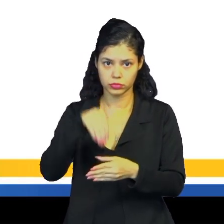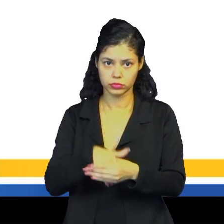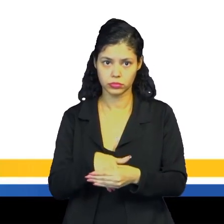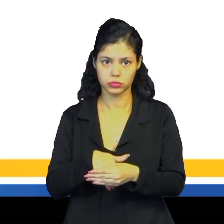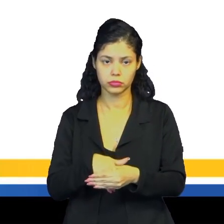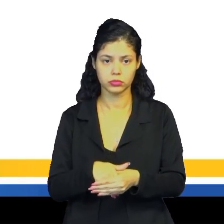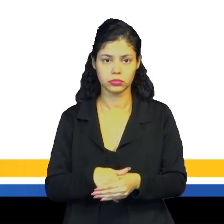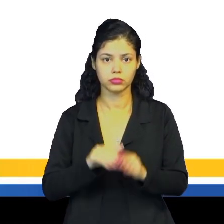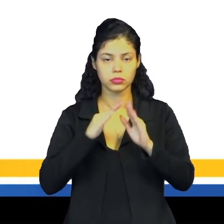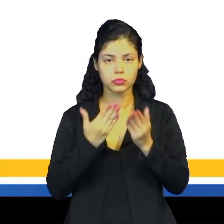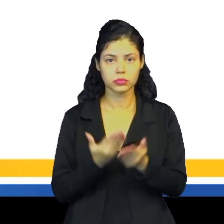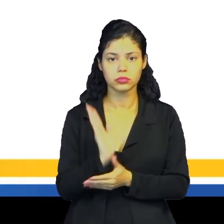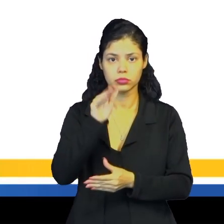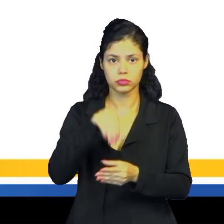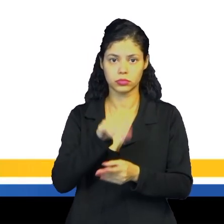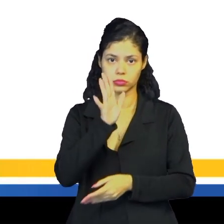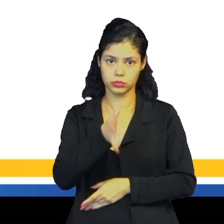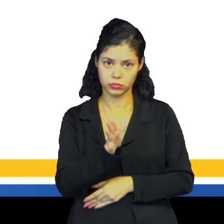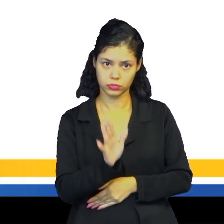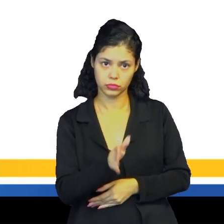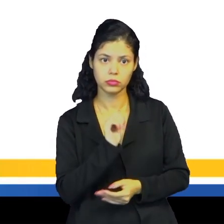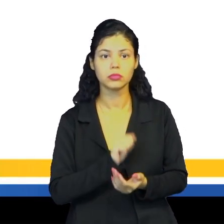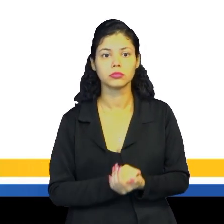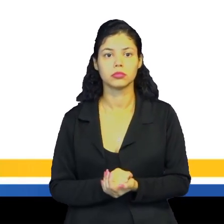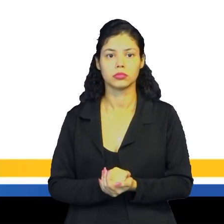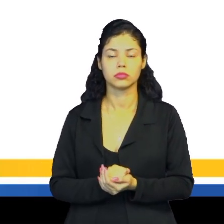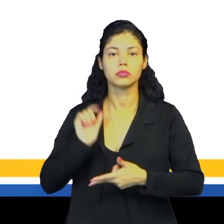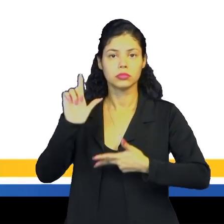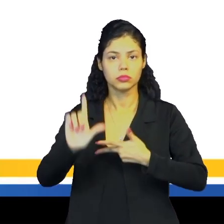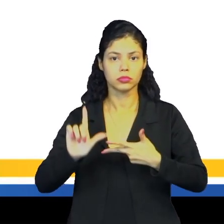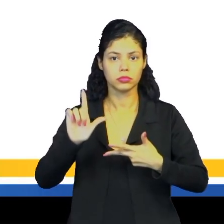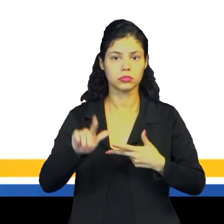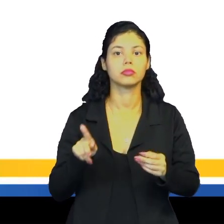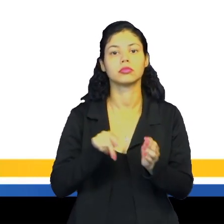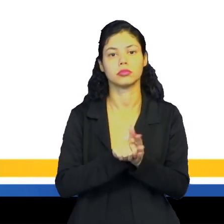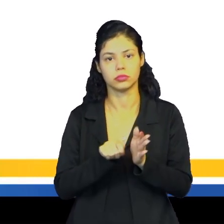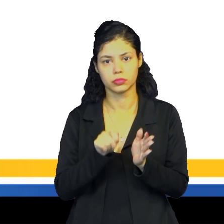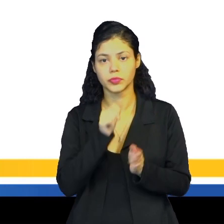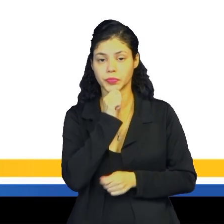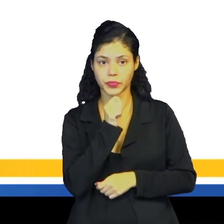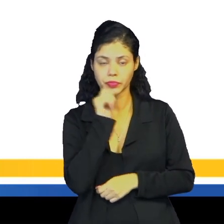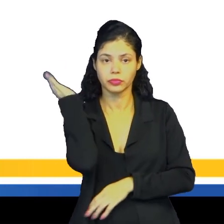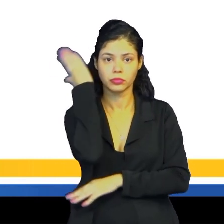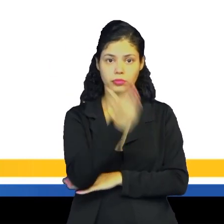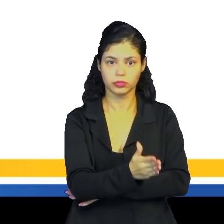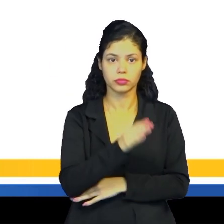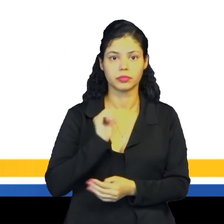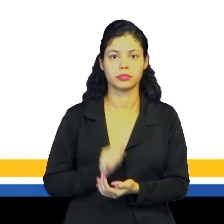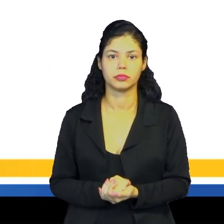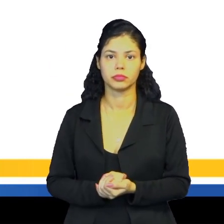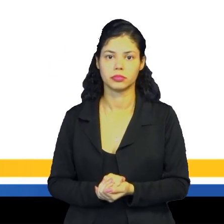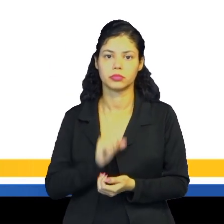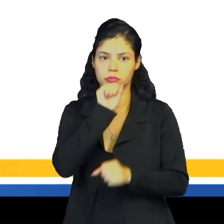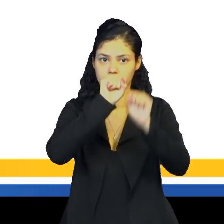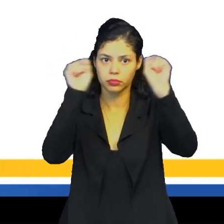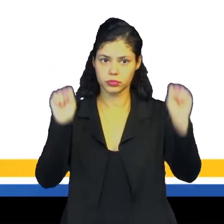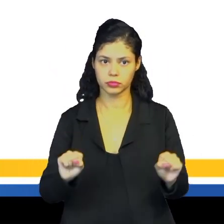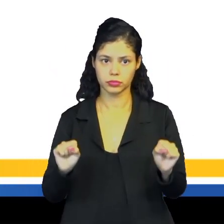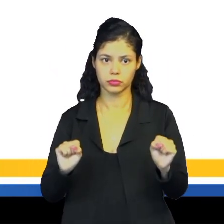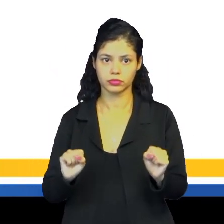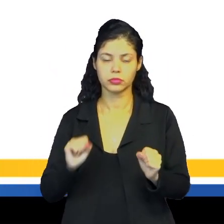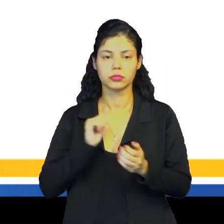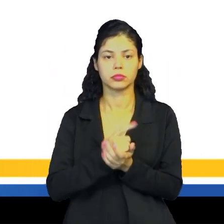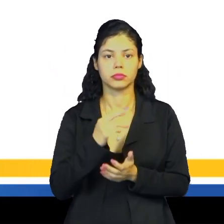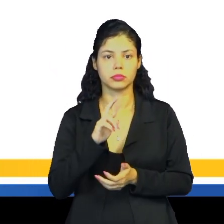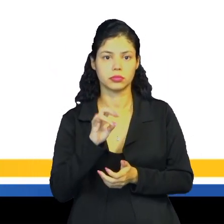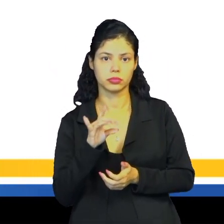um colégio eleitoral. Já as eleições para o Legislativo Federal continuaram a ser diretas. O sistema partidário vigente